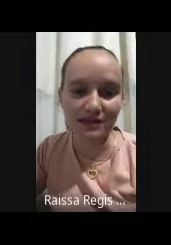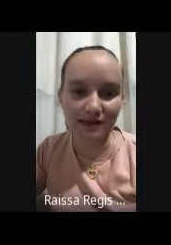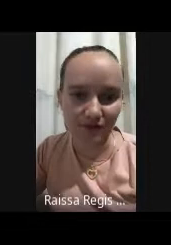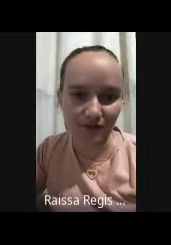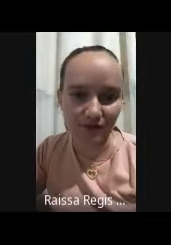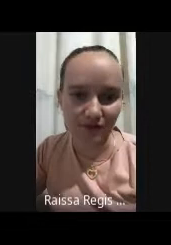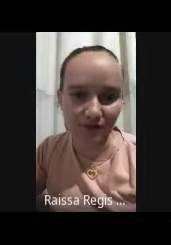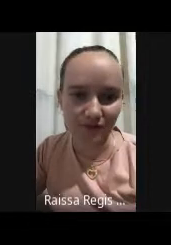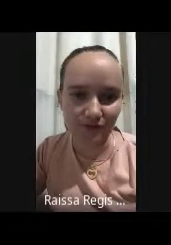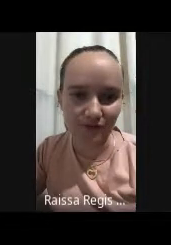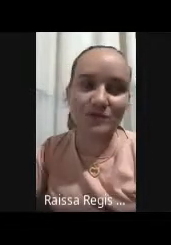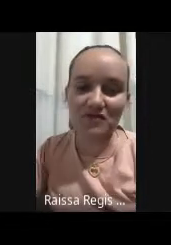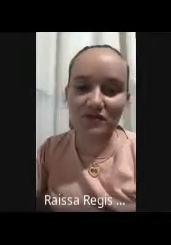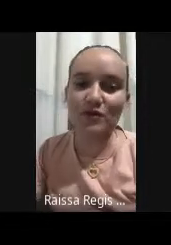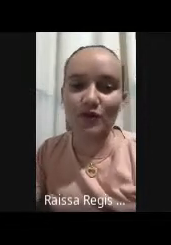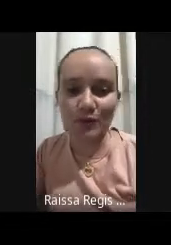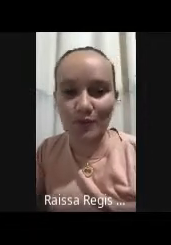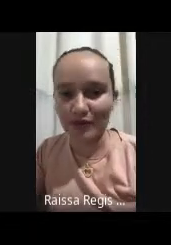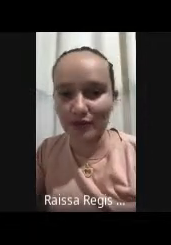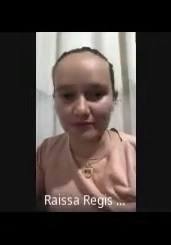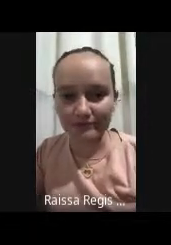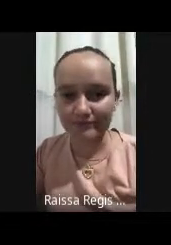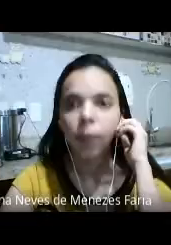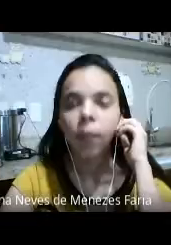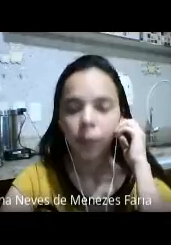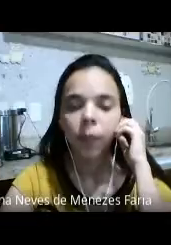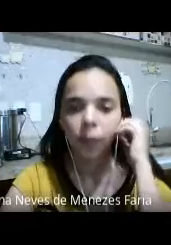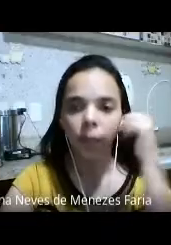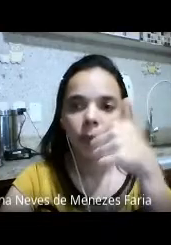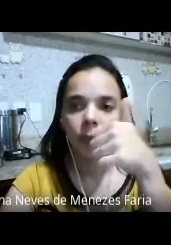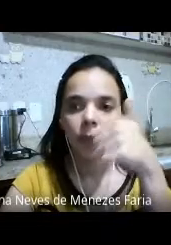trave. Qualquer coisa vocês me avisam e eu vou pro computador.